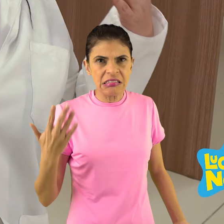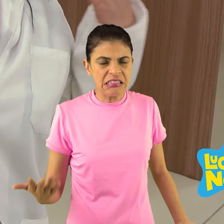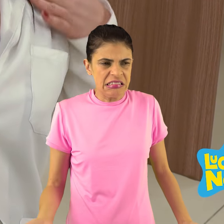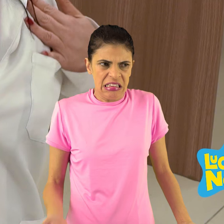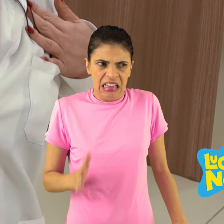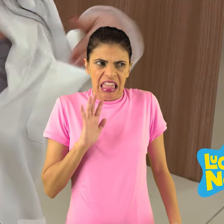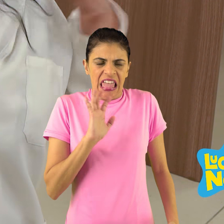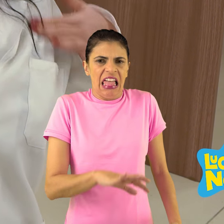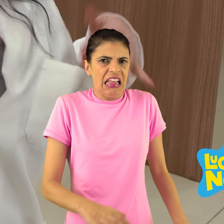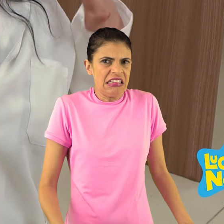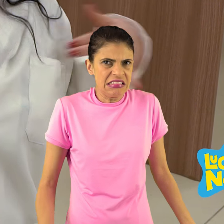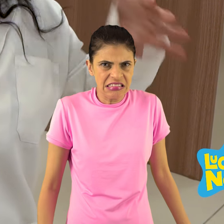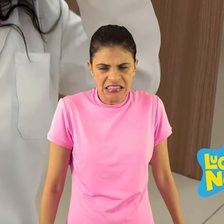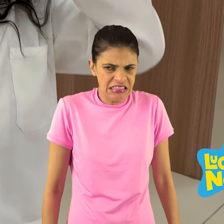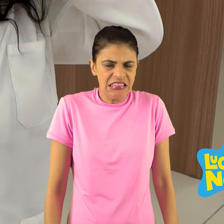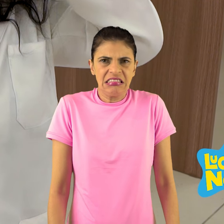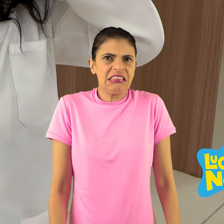Eca!